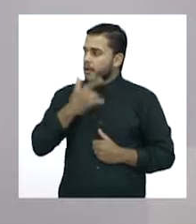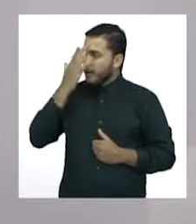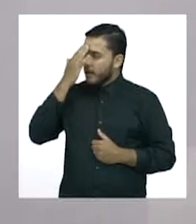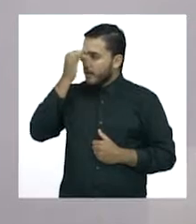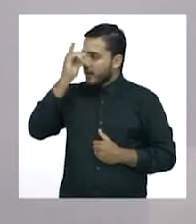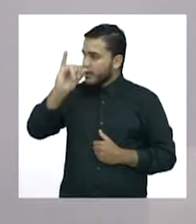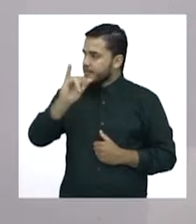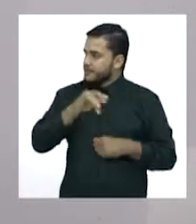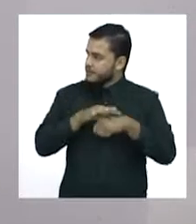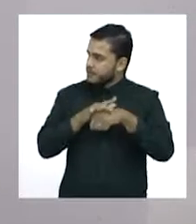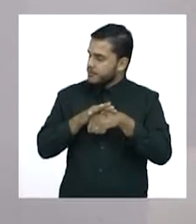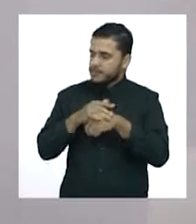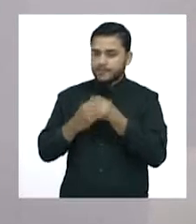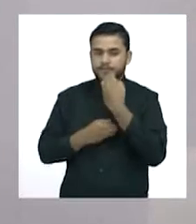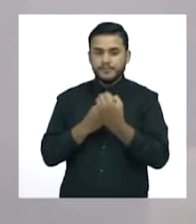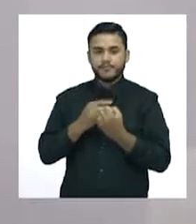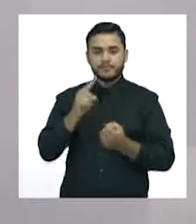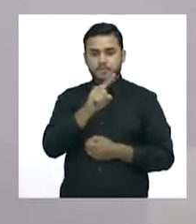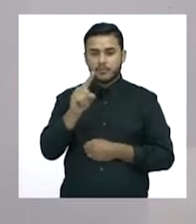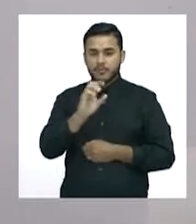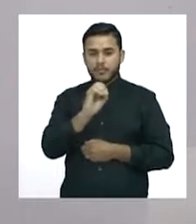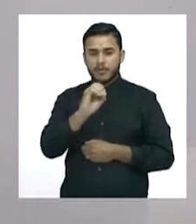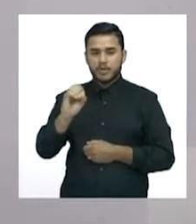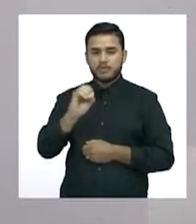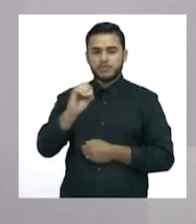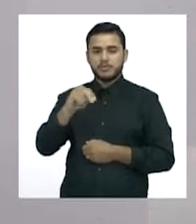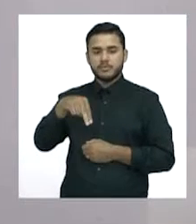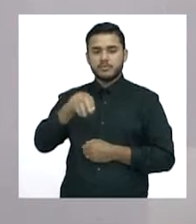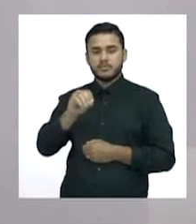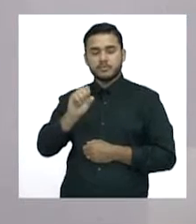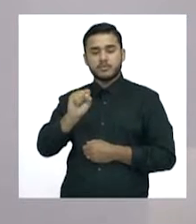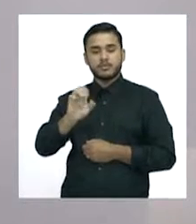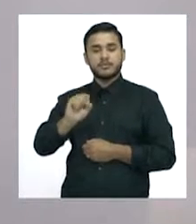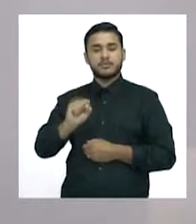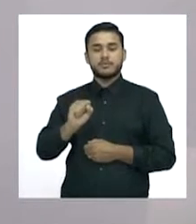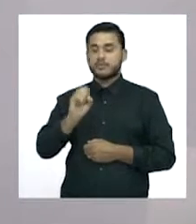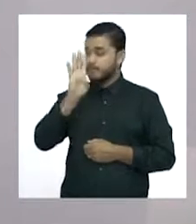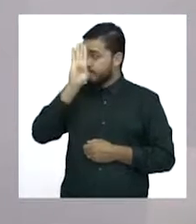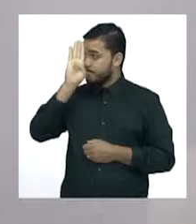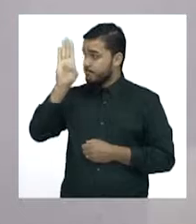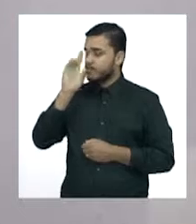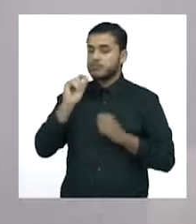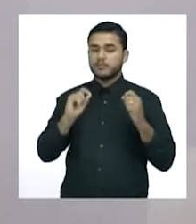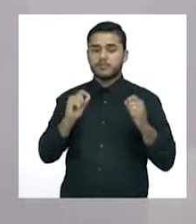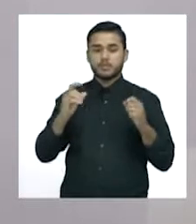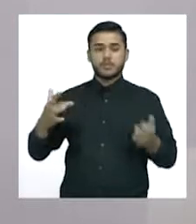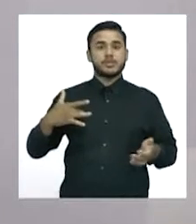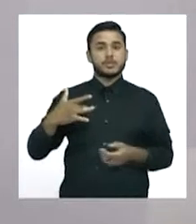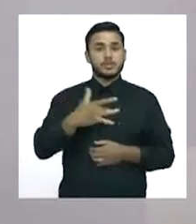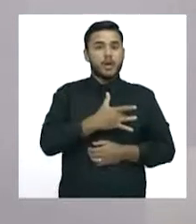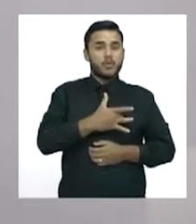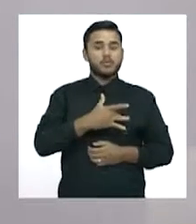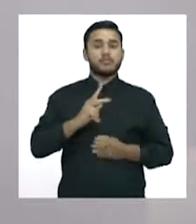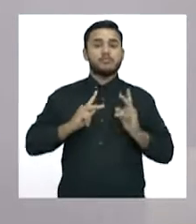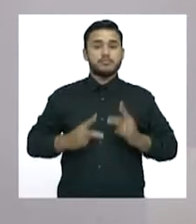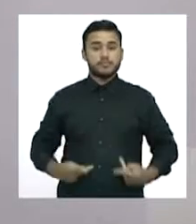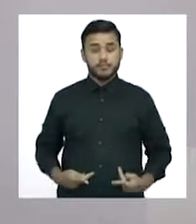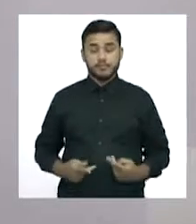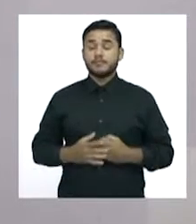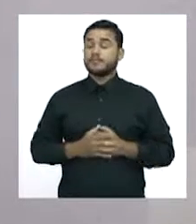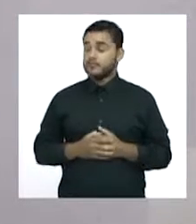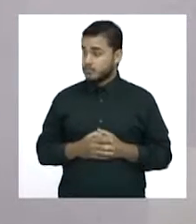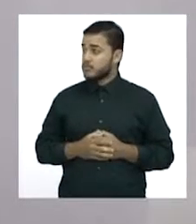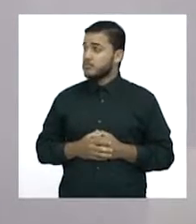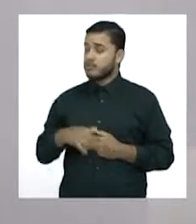na saúde, participando na zoonose, a gente entende que, em primeira instância, está a preocupação com a saúde humana. Então, a gente não